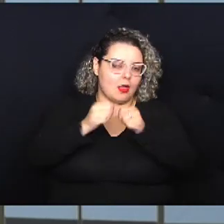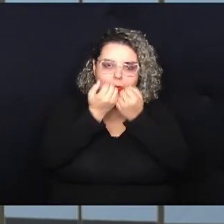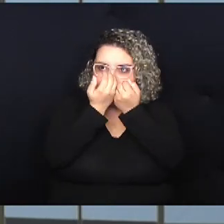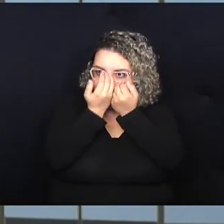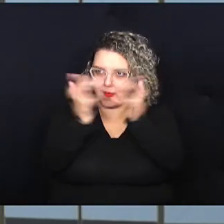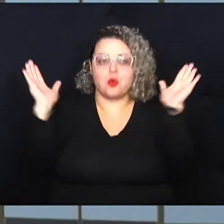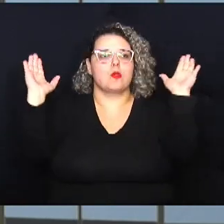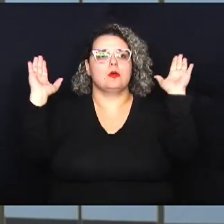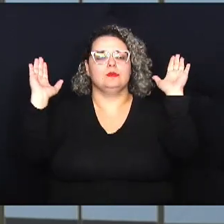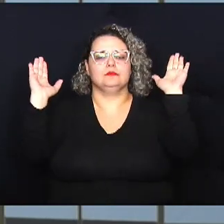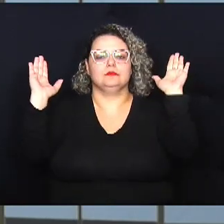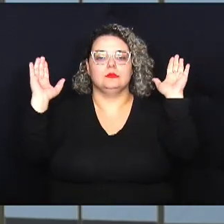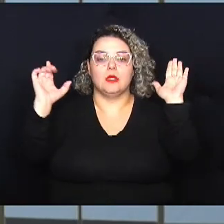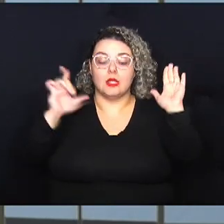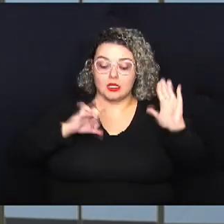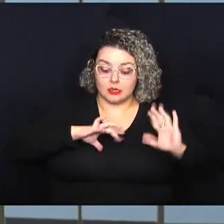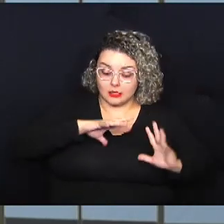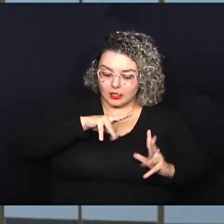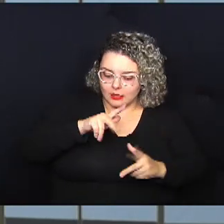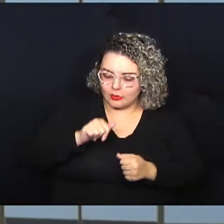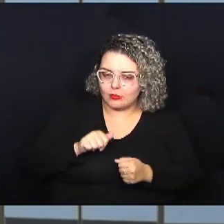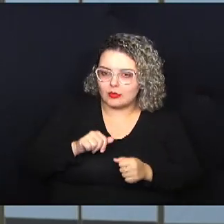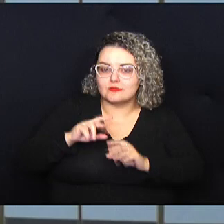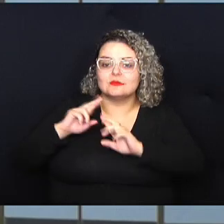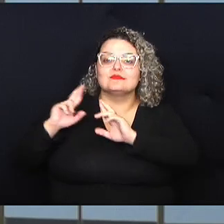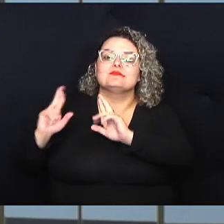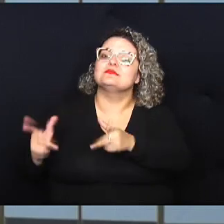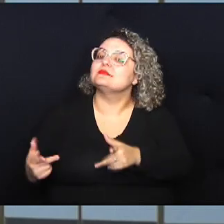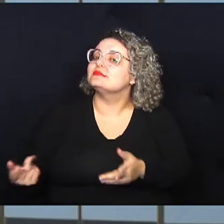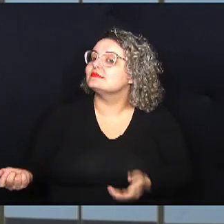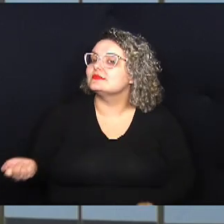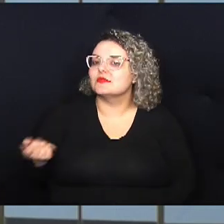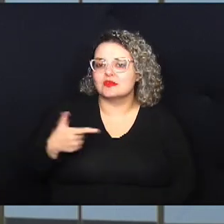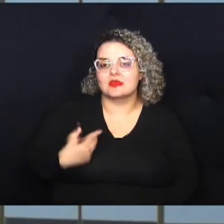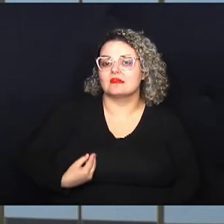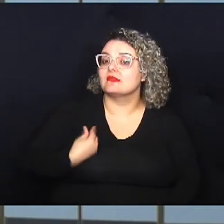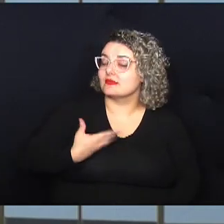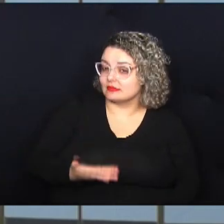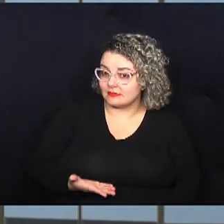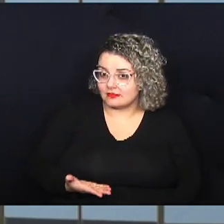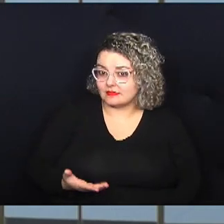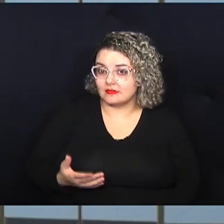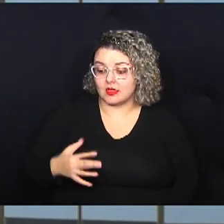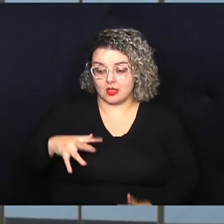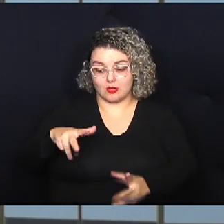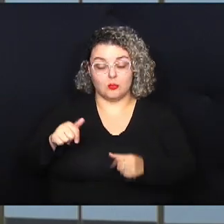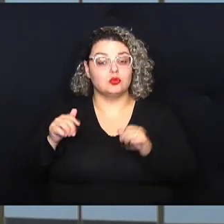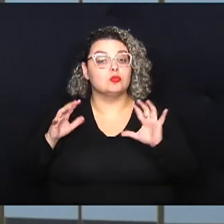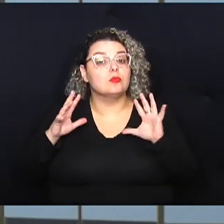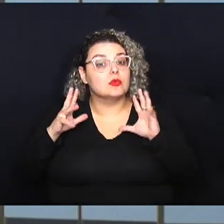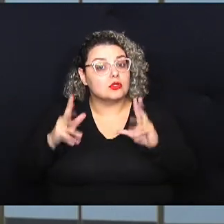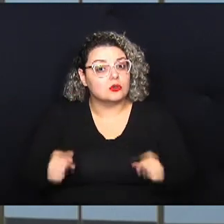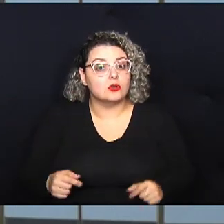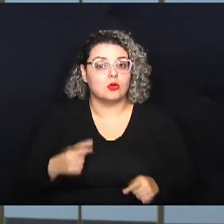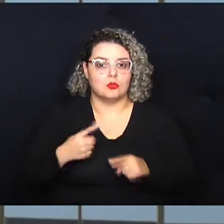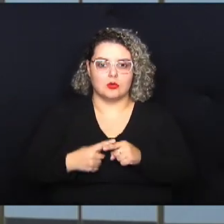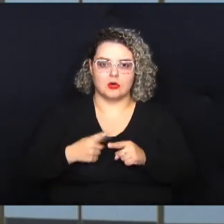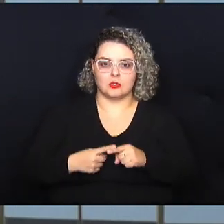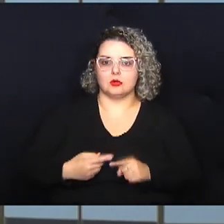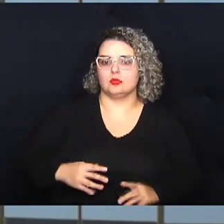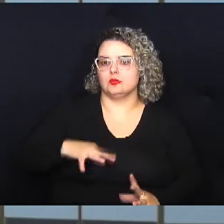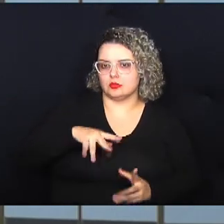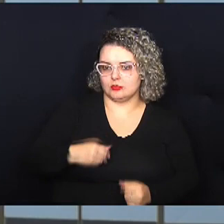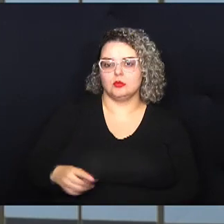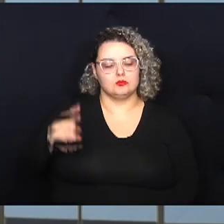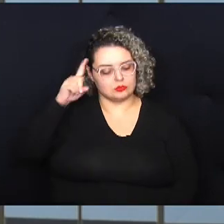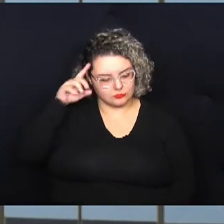um mundo além desse que a gente está aqui vivendo, que é um mundo que é para todos, né? Porque o nosso mundo aqui no dia a dia, ele é